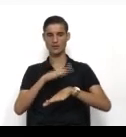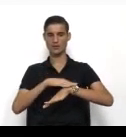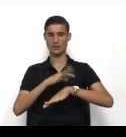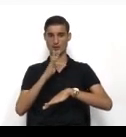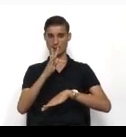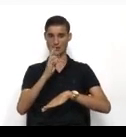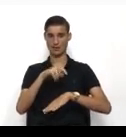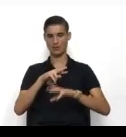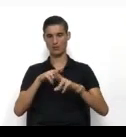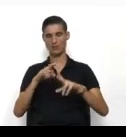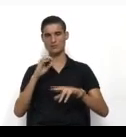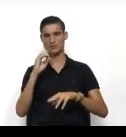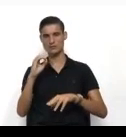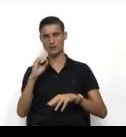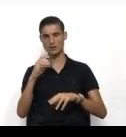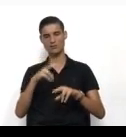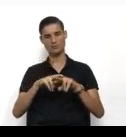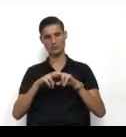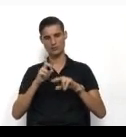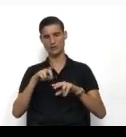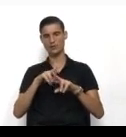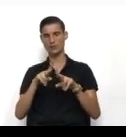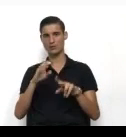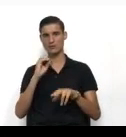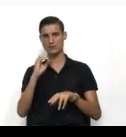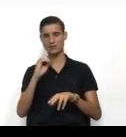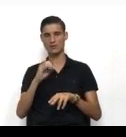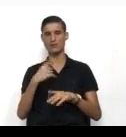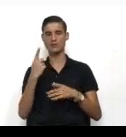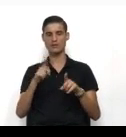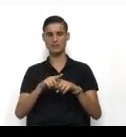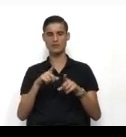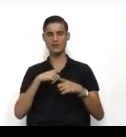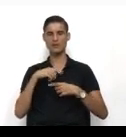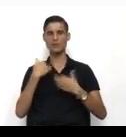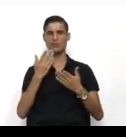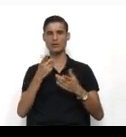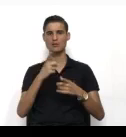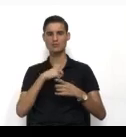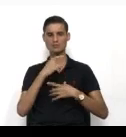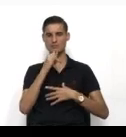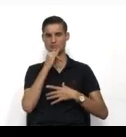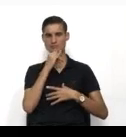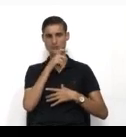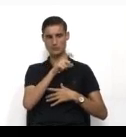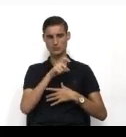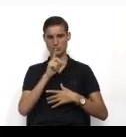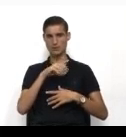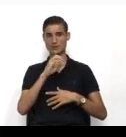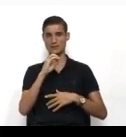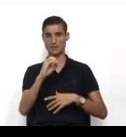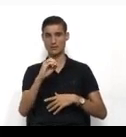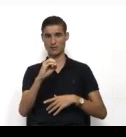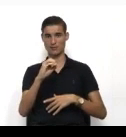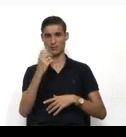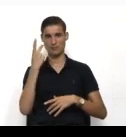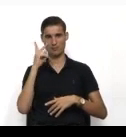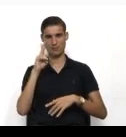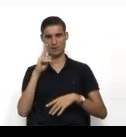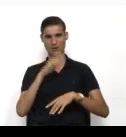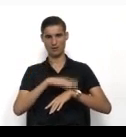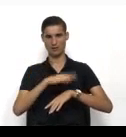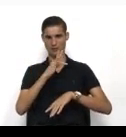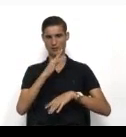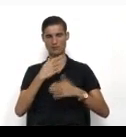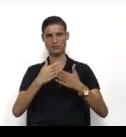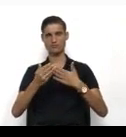a 0. E nós temos uma outra condição também, que quando no meu caso aqui, o meu x for 0, para um tempo